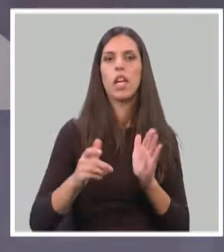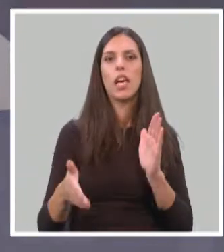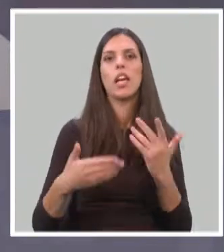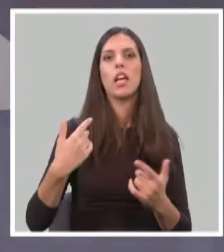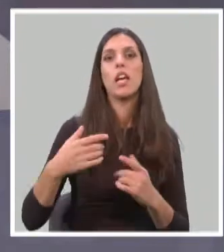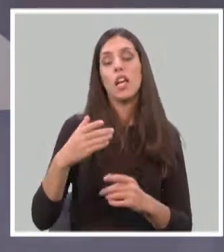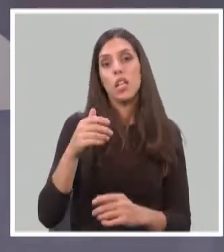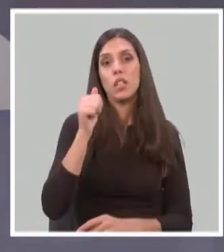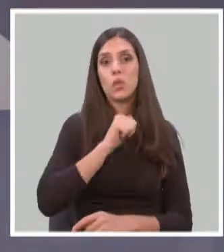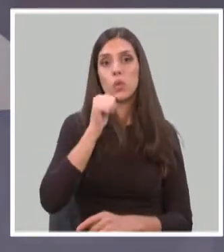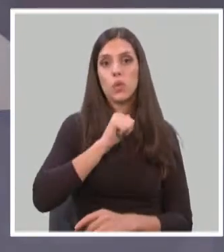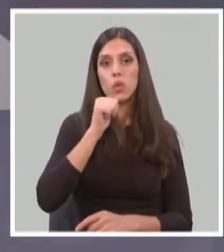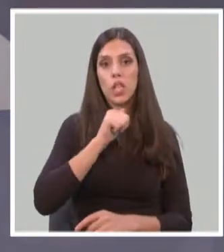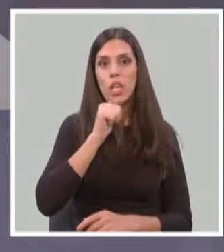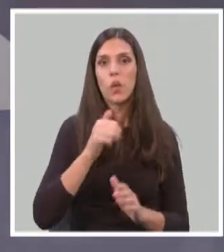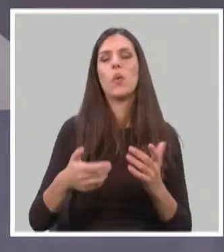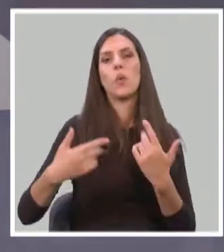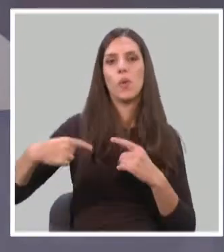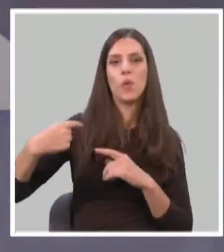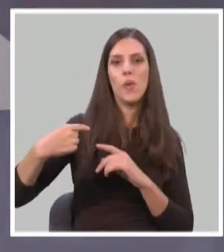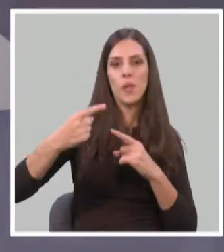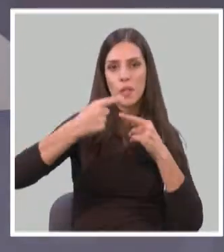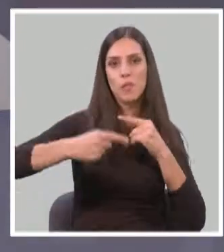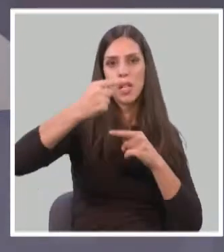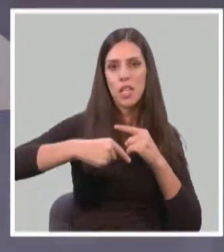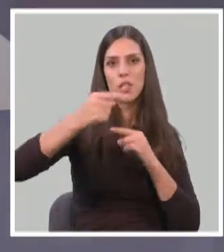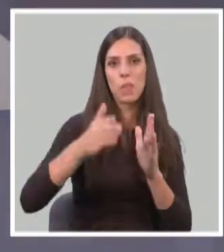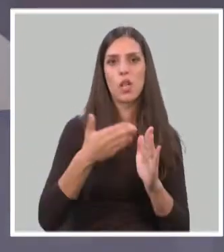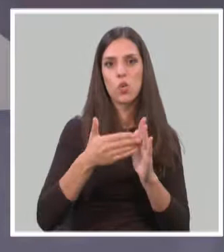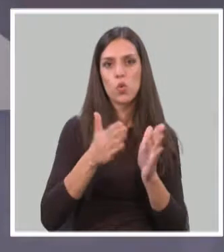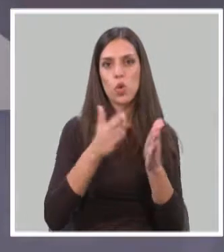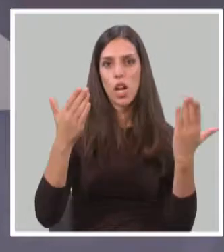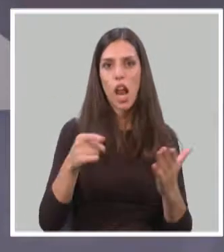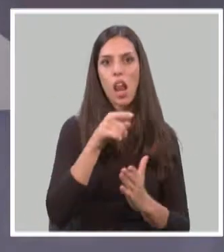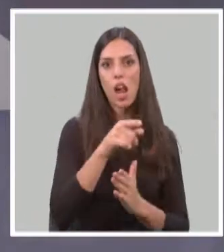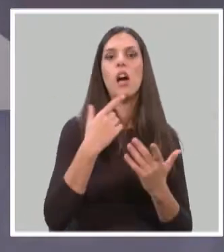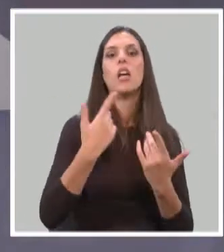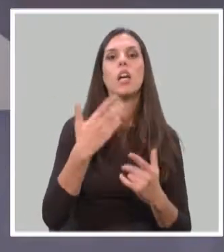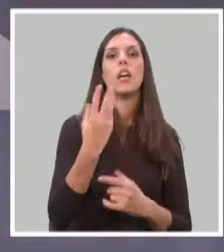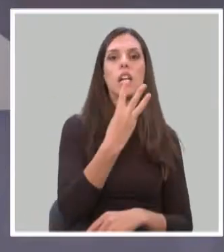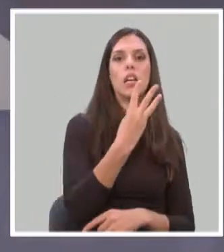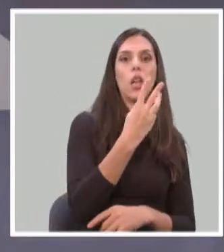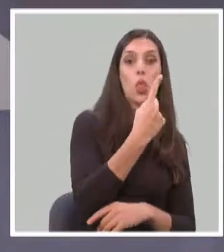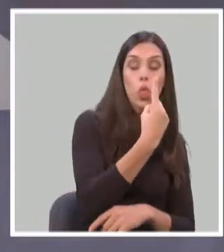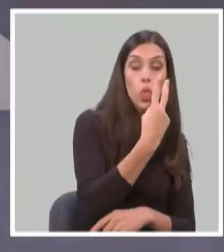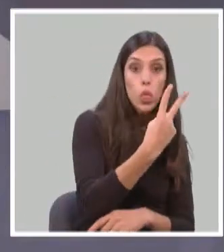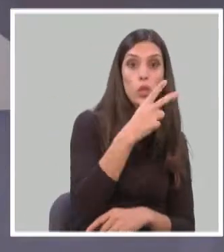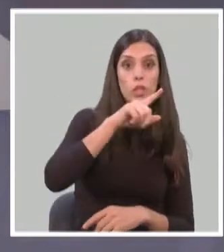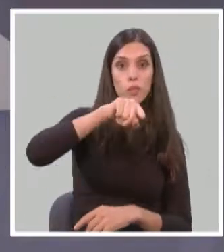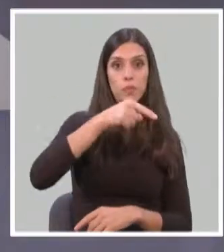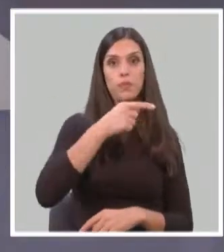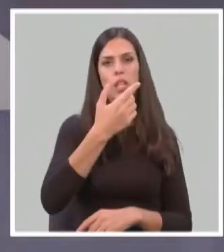semanário açoriano. Ganhava 2,500, depois fui aumentado para 3,500. E isso dava